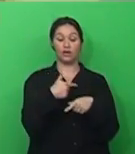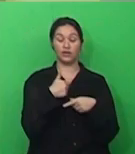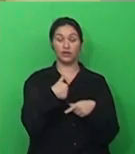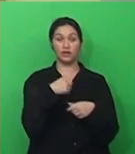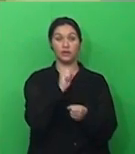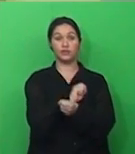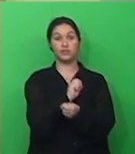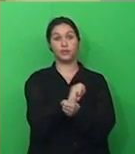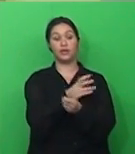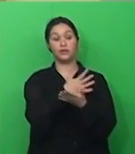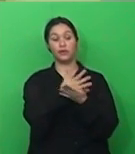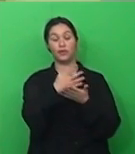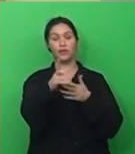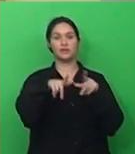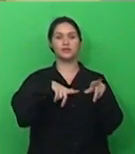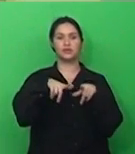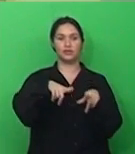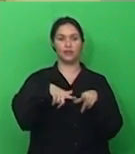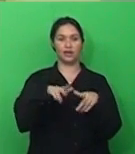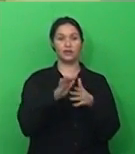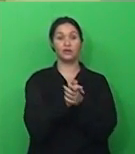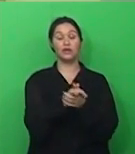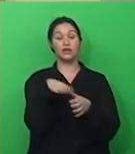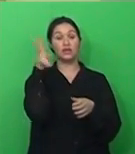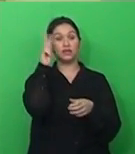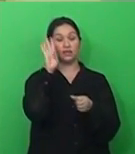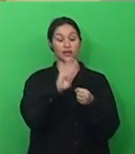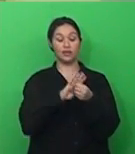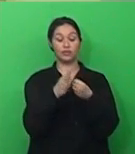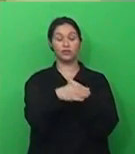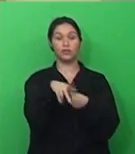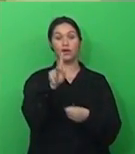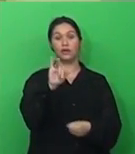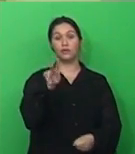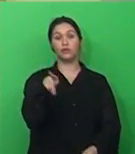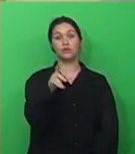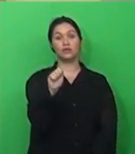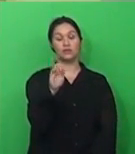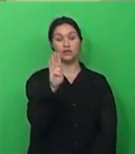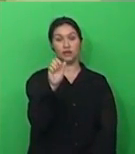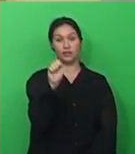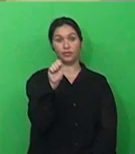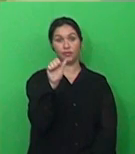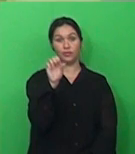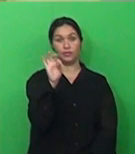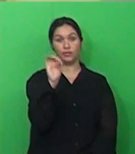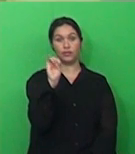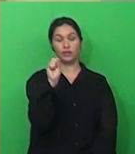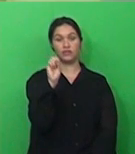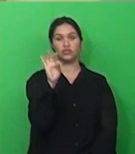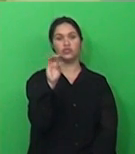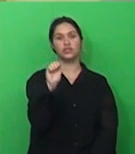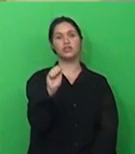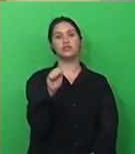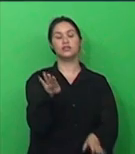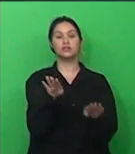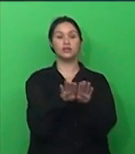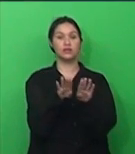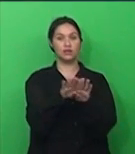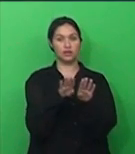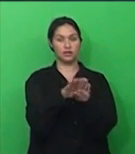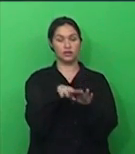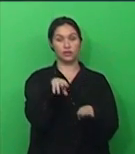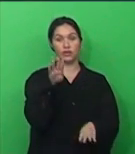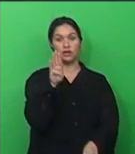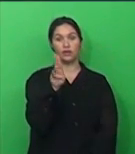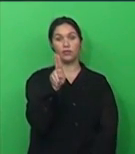de trabalho comece, a linha Batista, pelo Buenos Aires, o antigo Mosquiteiro, Ali ainda, nós temos ali na Brasília ainda ruas